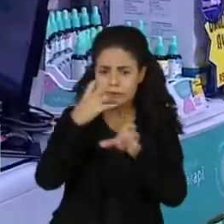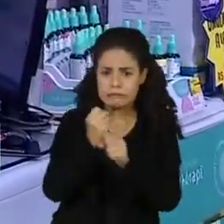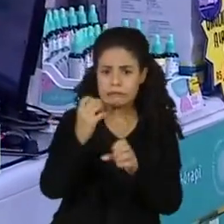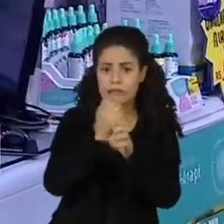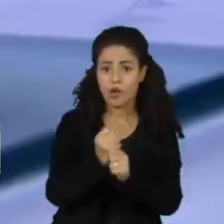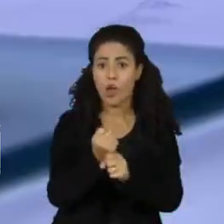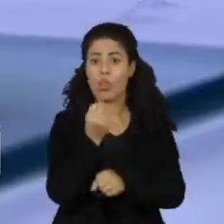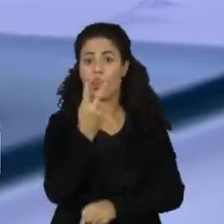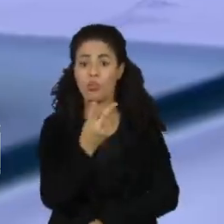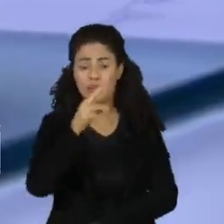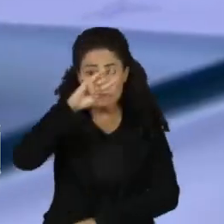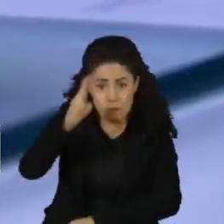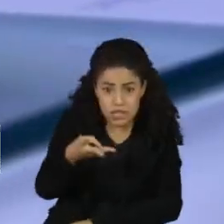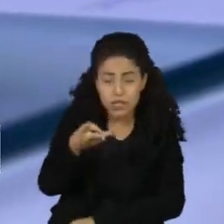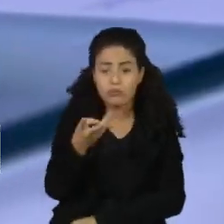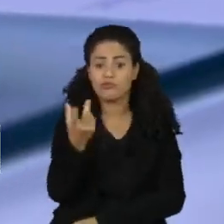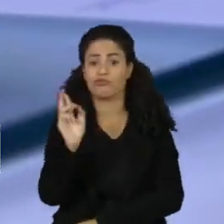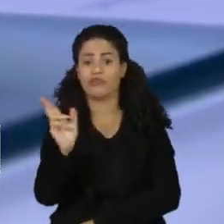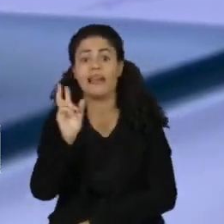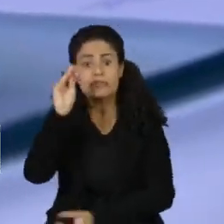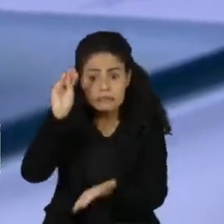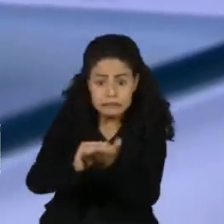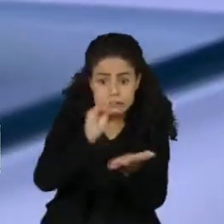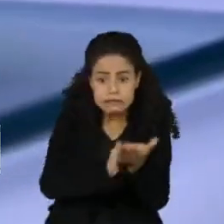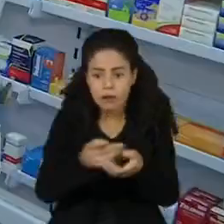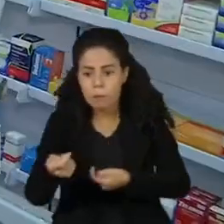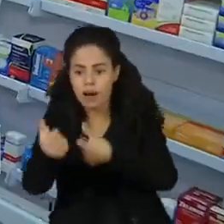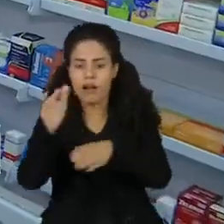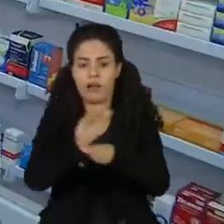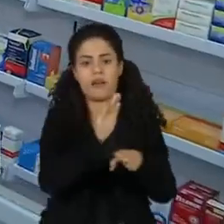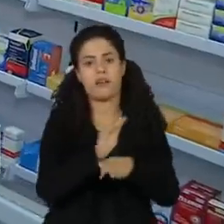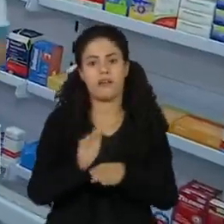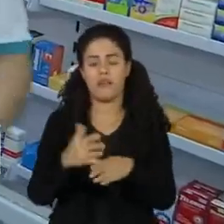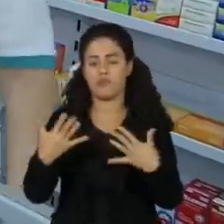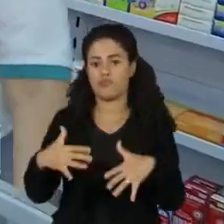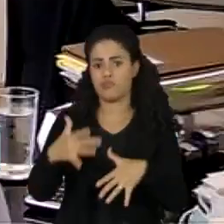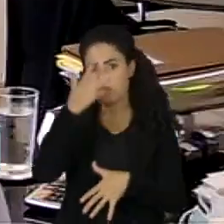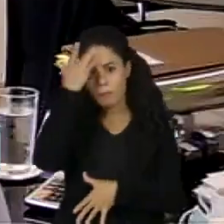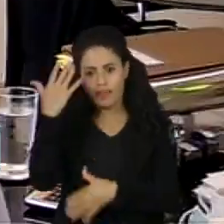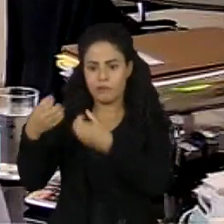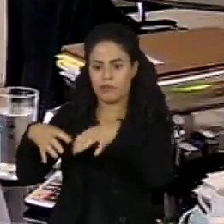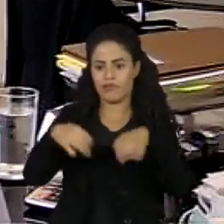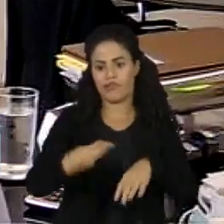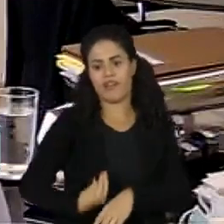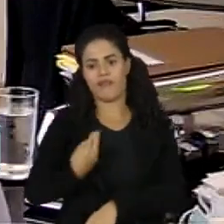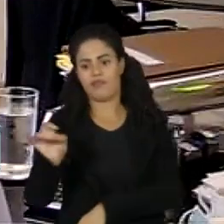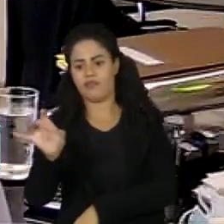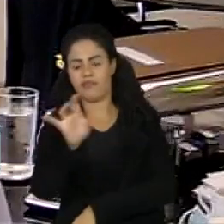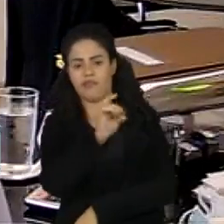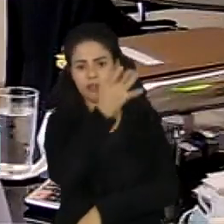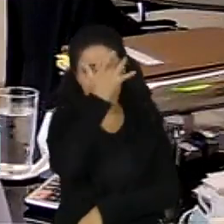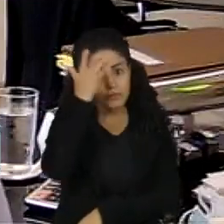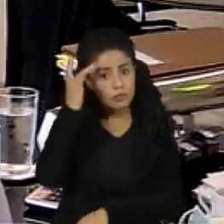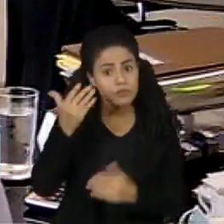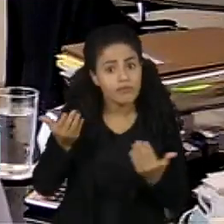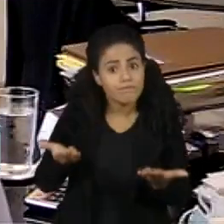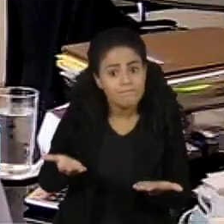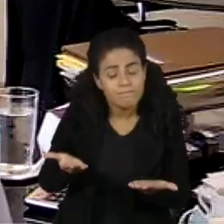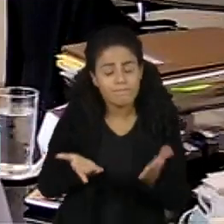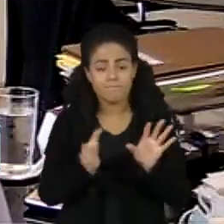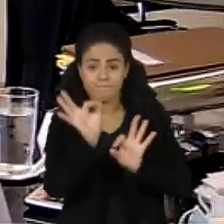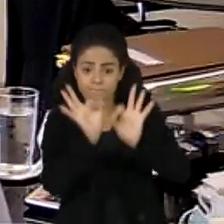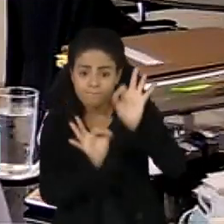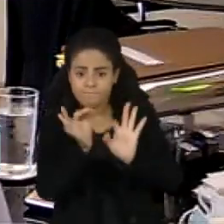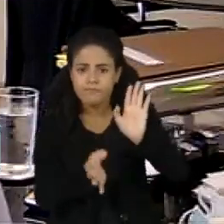quase 2 bilhões de reais para que os beneficiários do programa não sejam prejudicados. O ano que vem, né, o programa tem